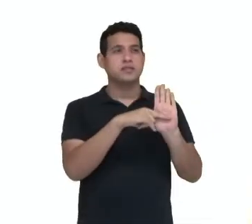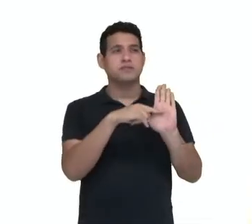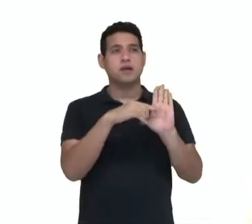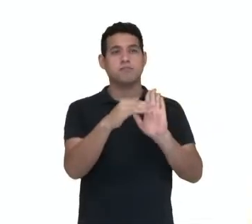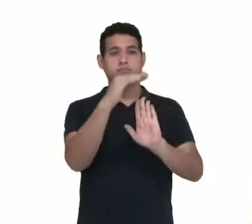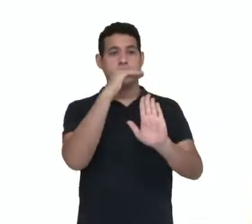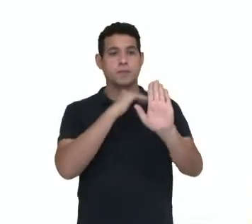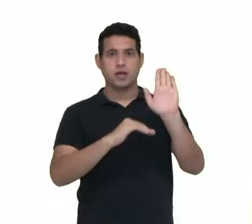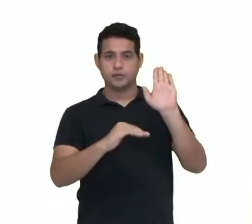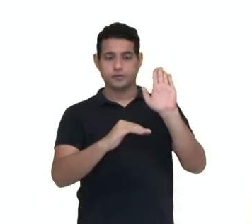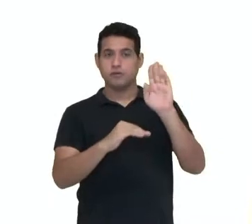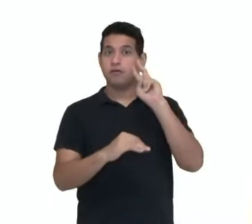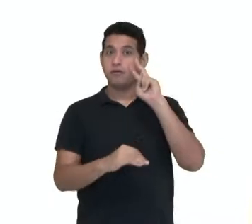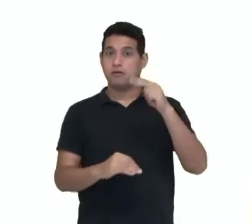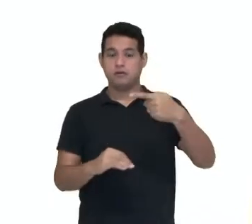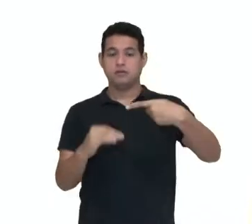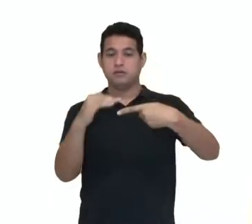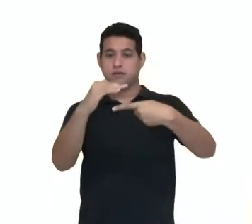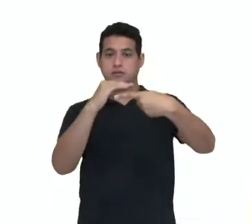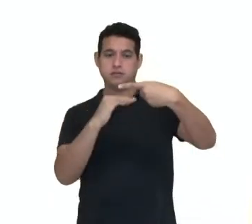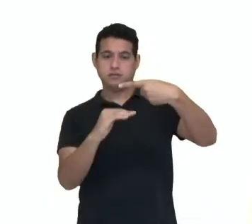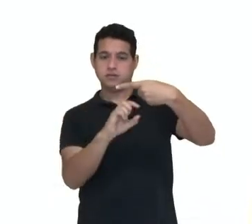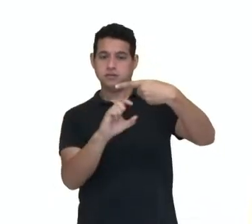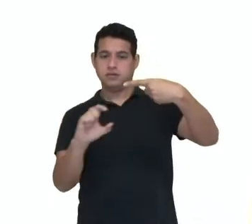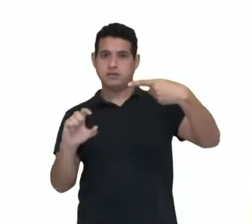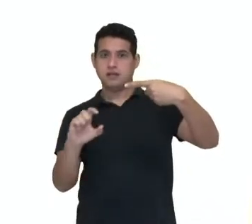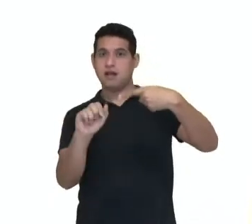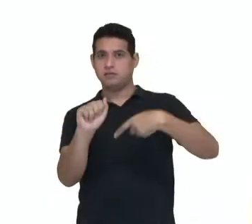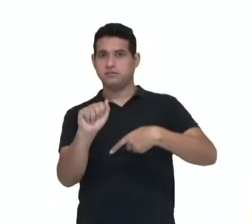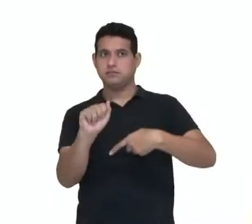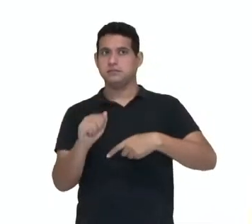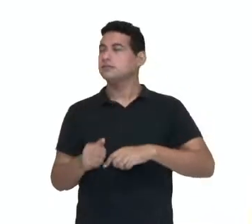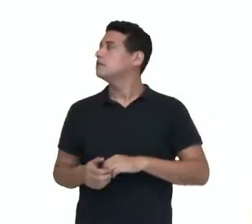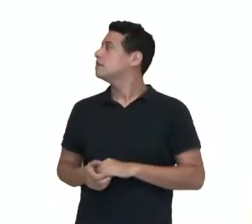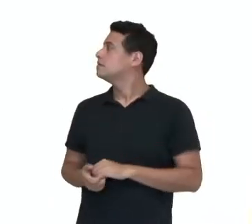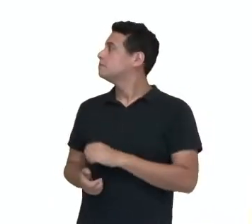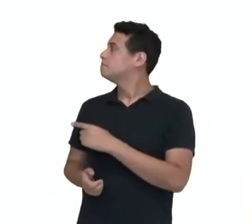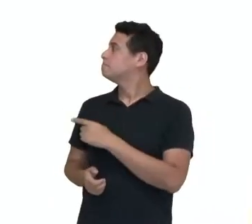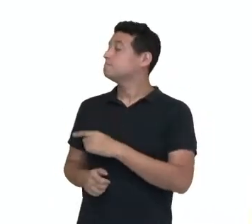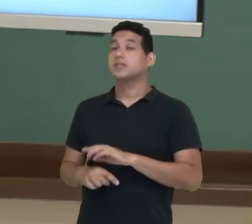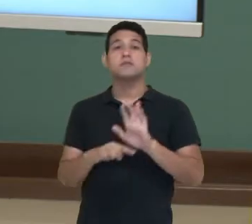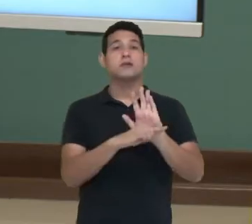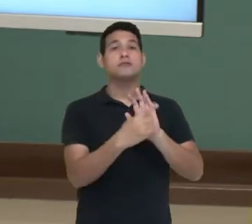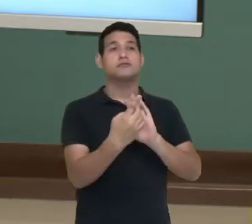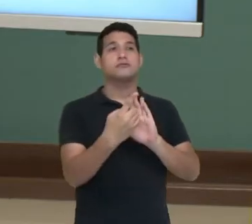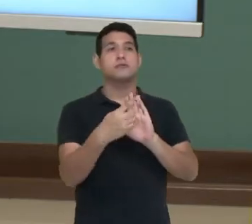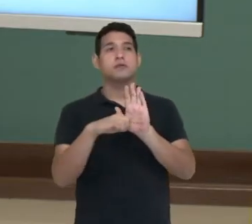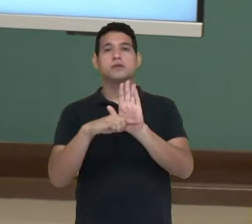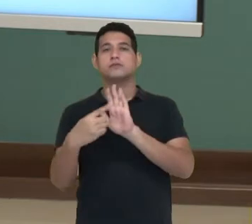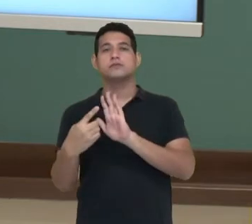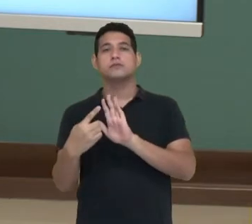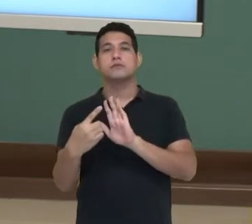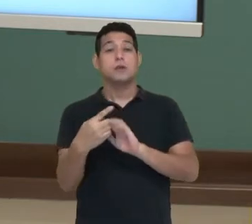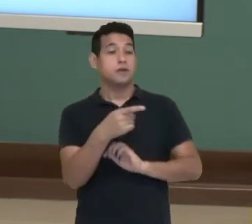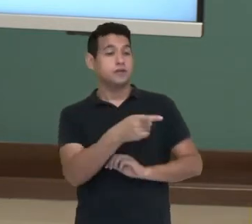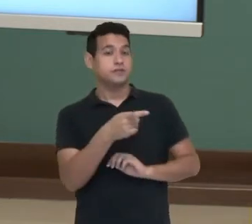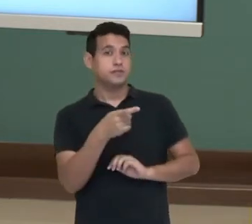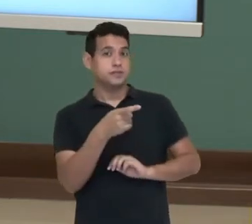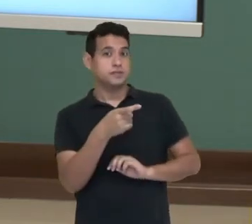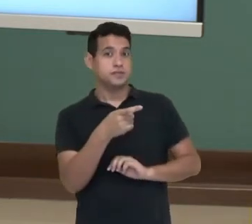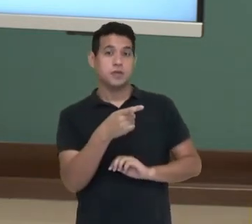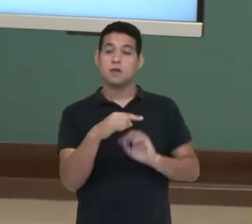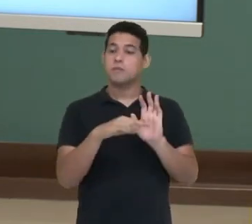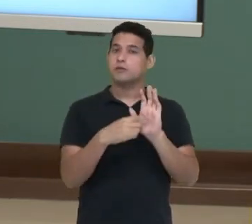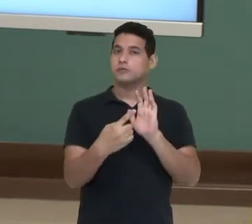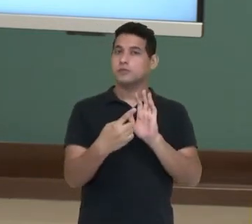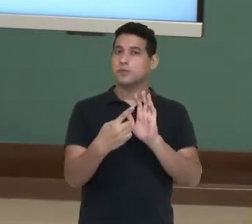está aqui o primeiro ponto, ó, o ponto A, certo? O segundo ponto, menos 1 e menos 1. Menos 1 para x, menos 1 para y.